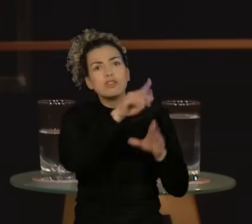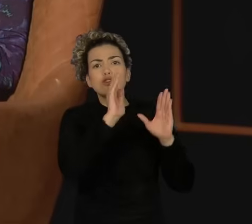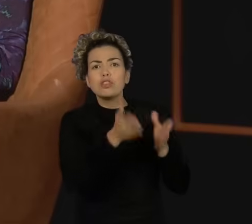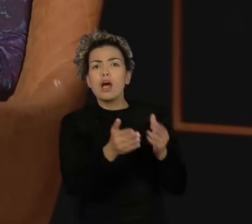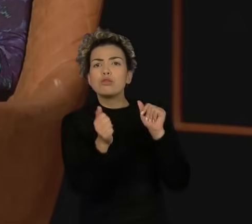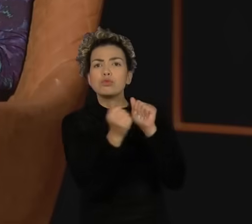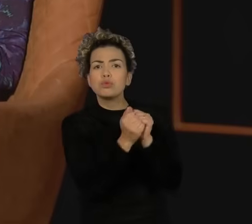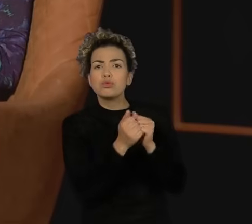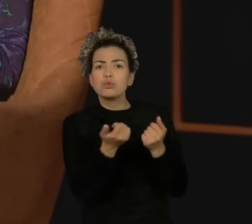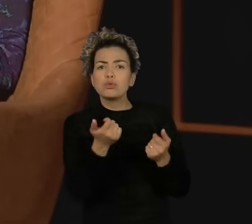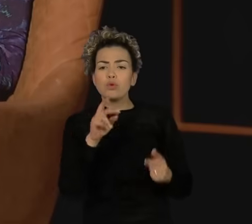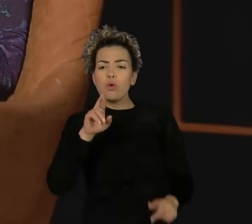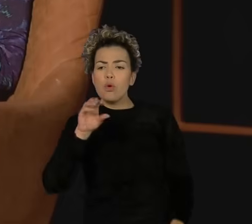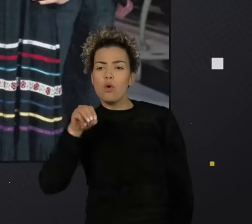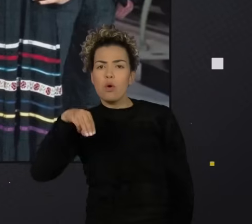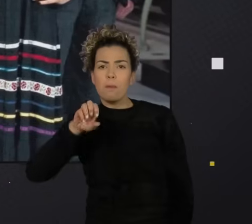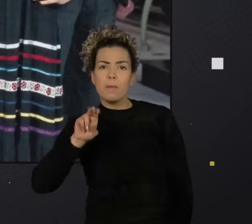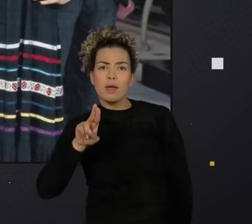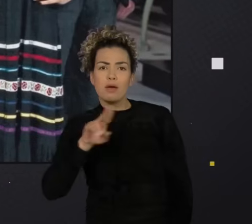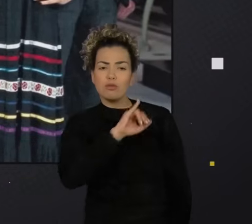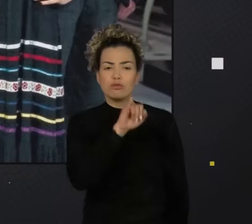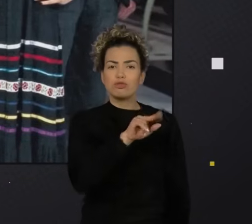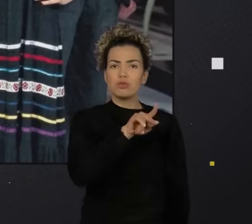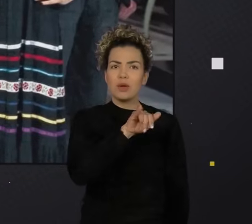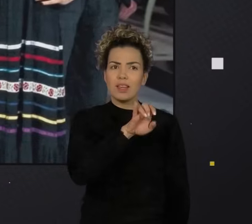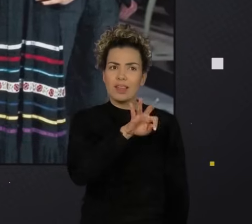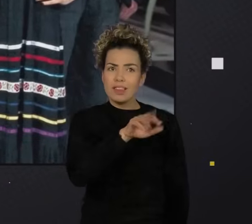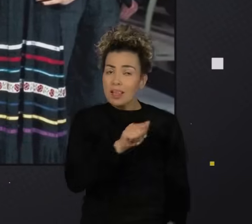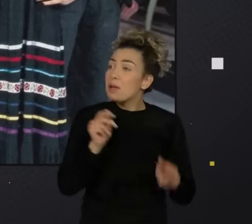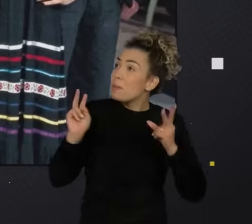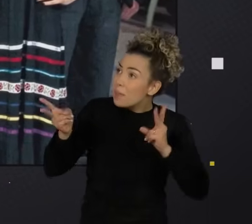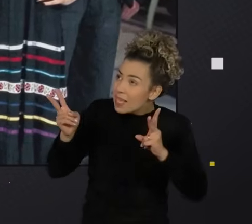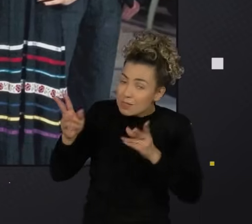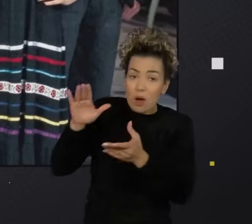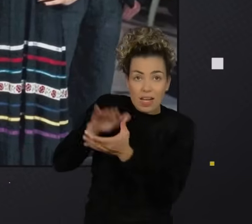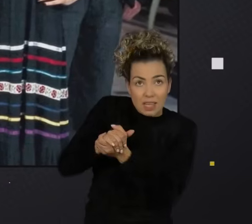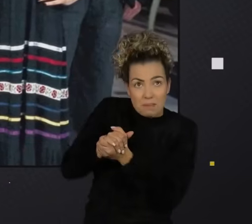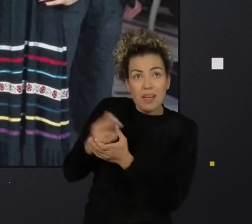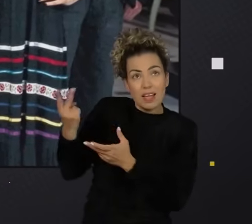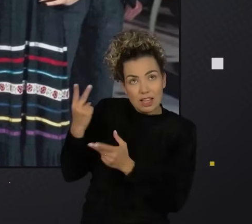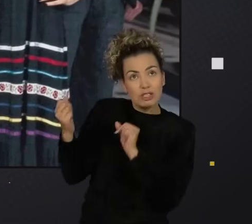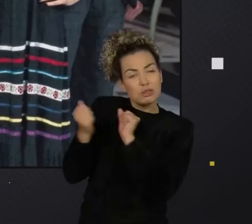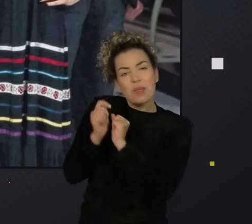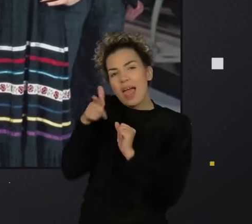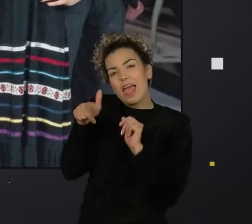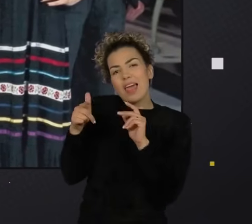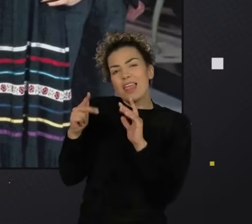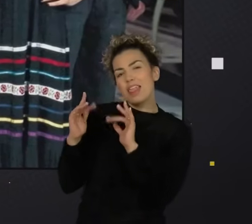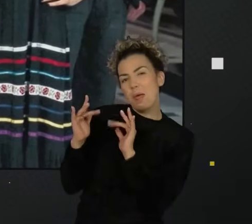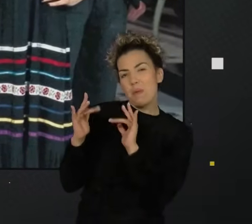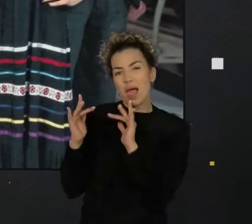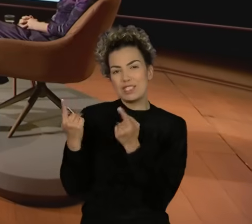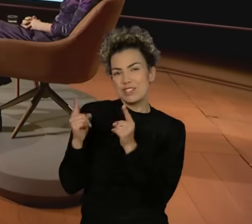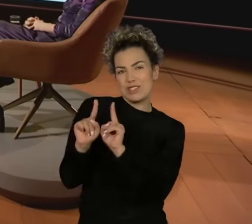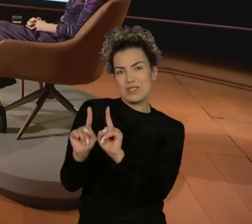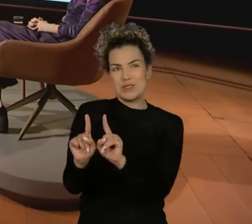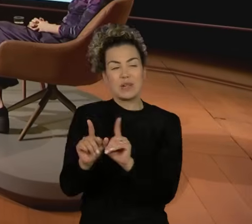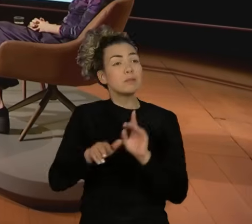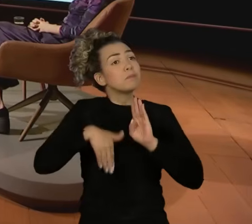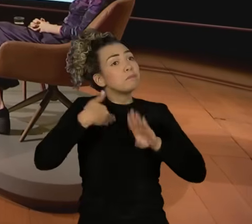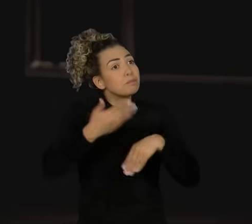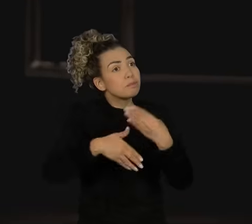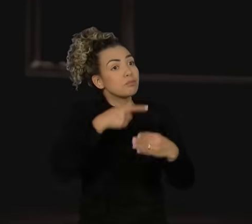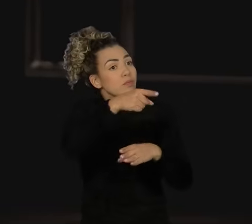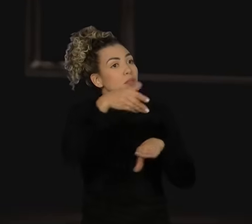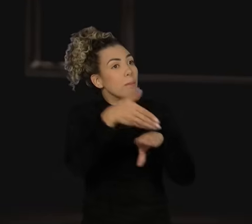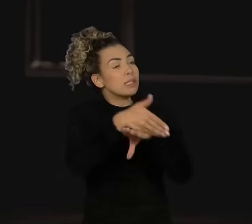né? Isso, também fizemos juntos esse filme, que aí a gente fez namoradinhos, assim, foi muito legal. E logo depois você participou da